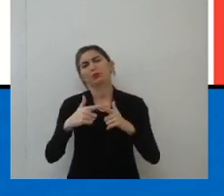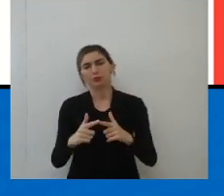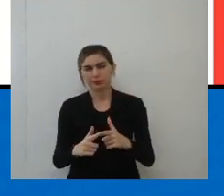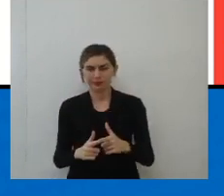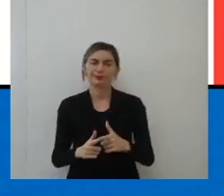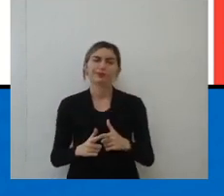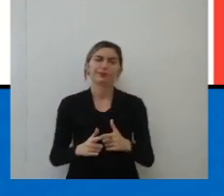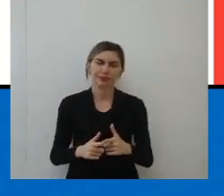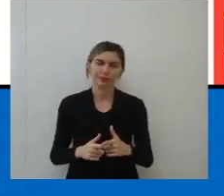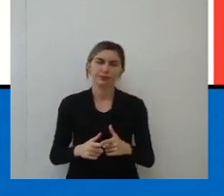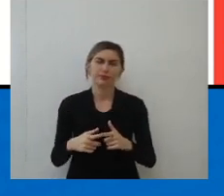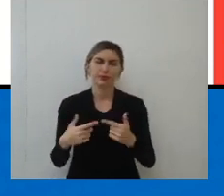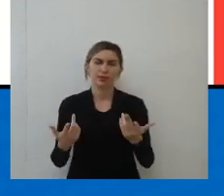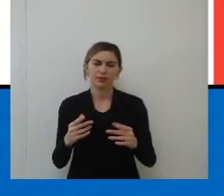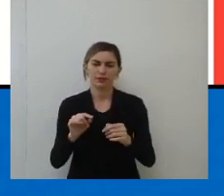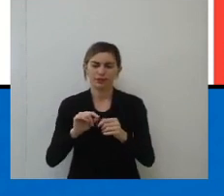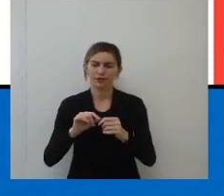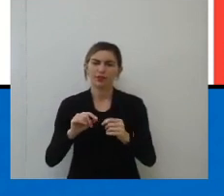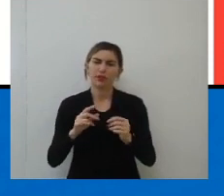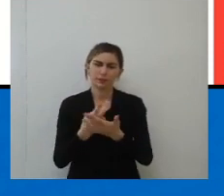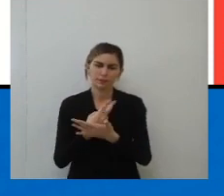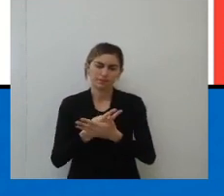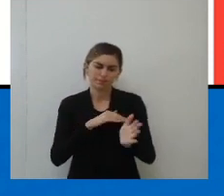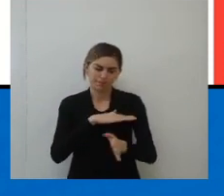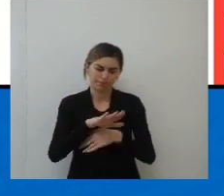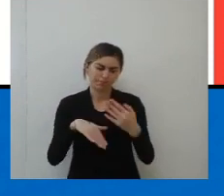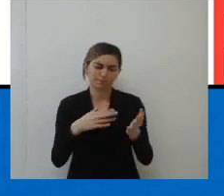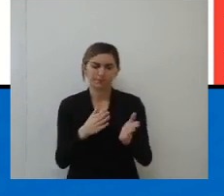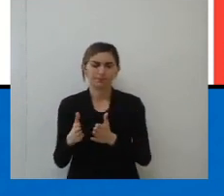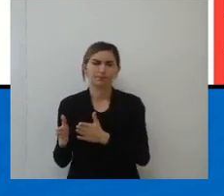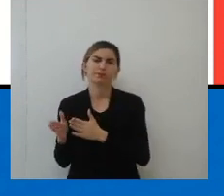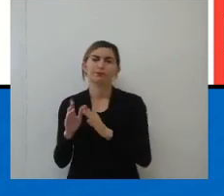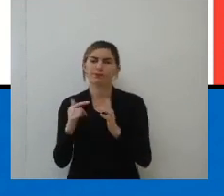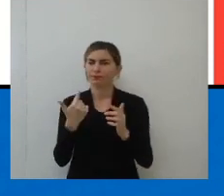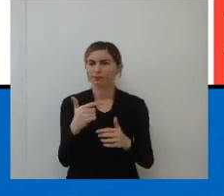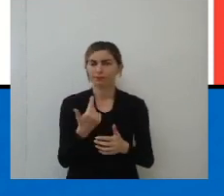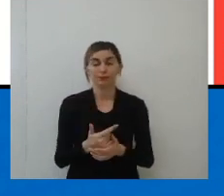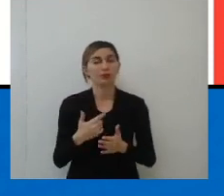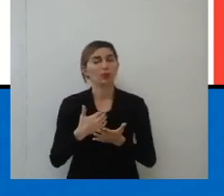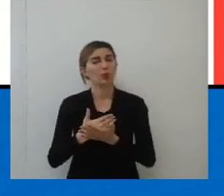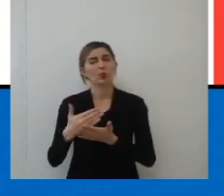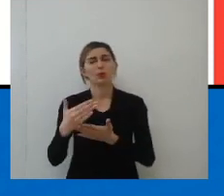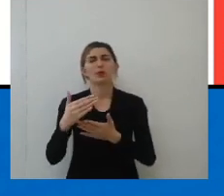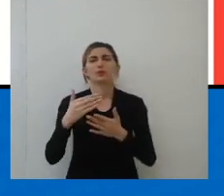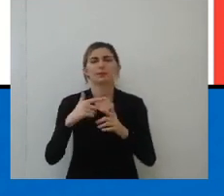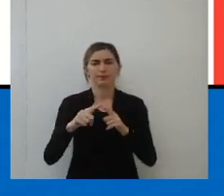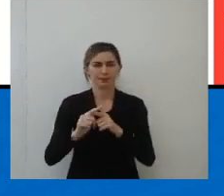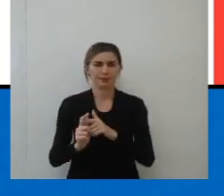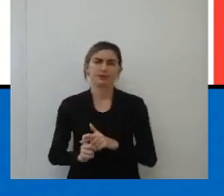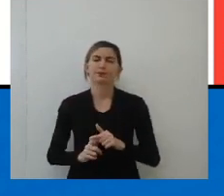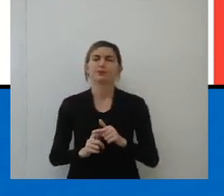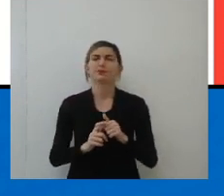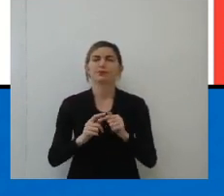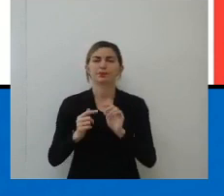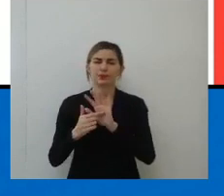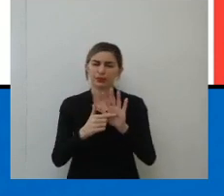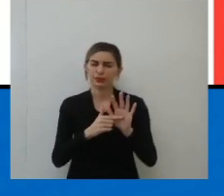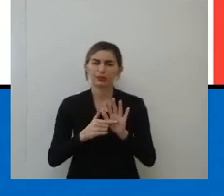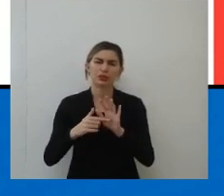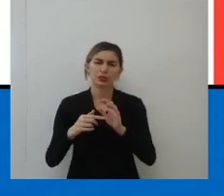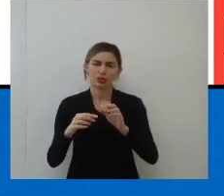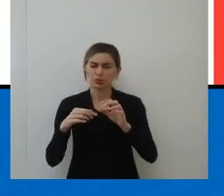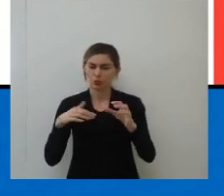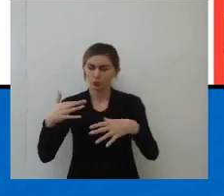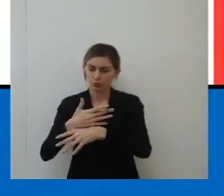de urbanização, né, que foi feito de maneira desordenada. E a gente começa a ter esses aparelhos de